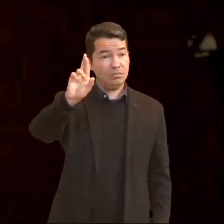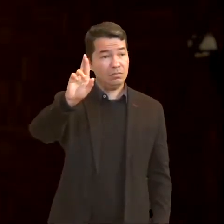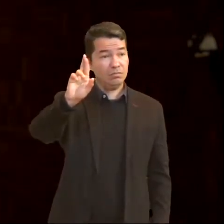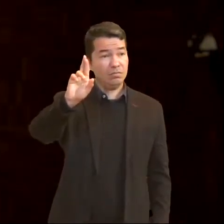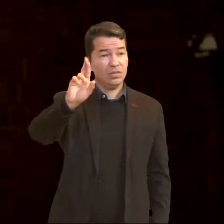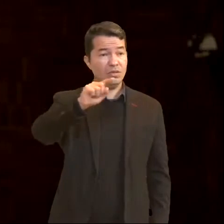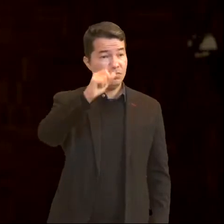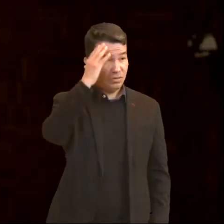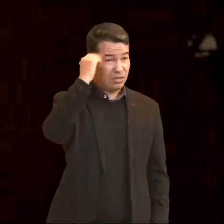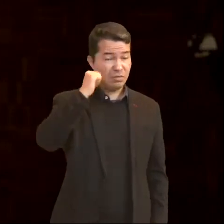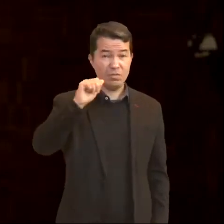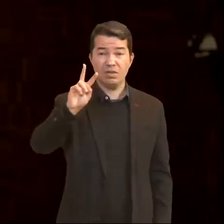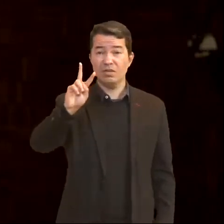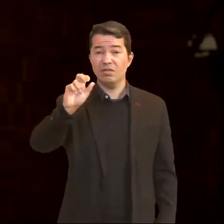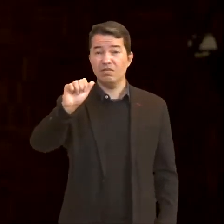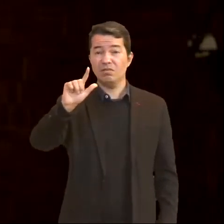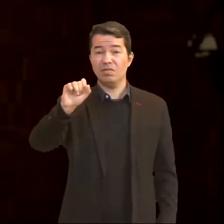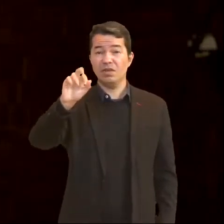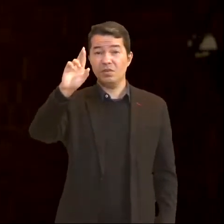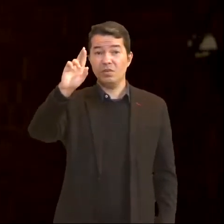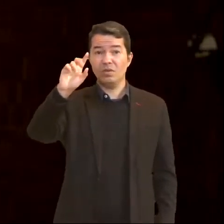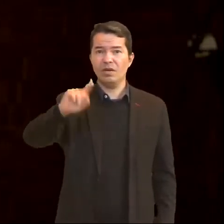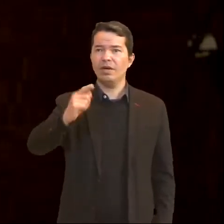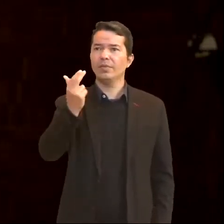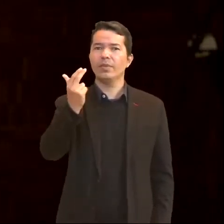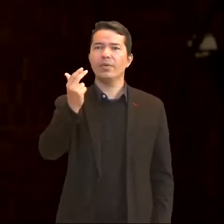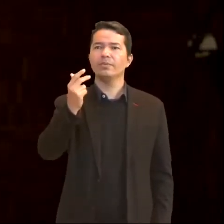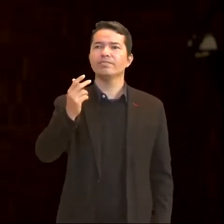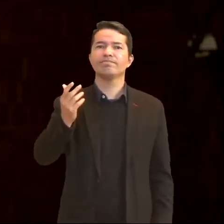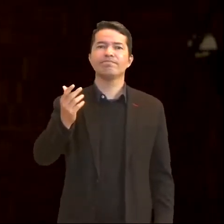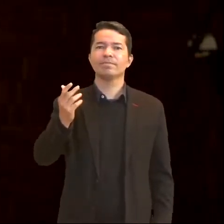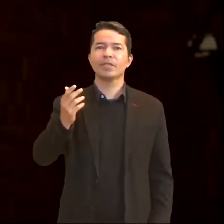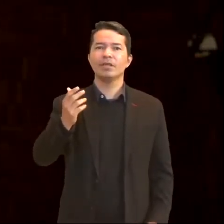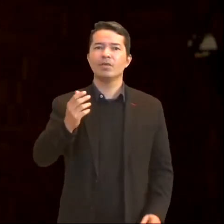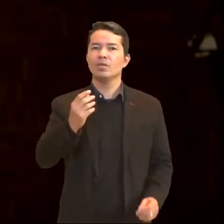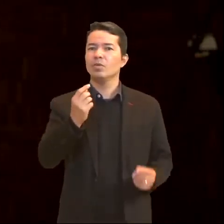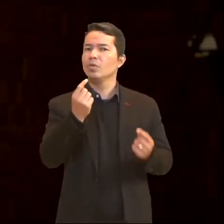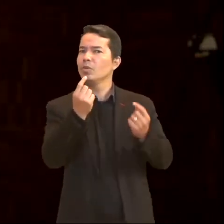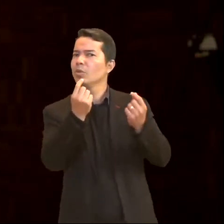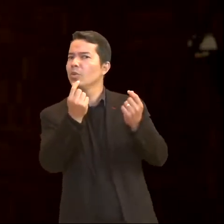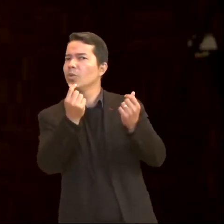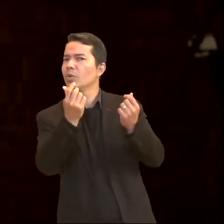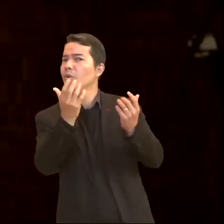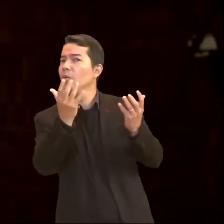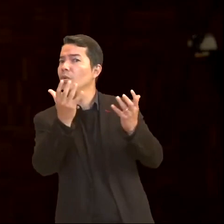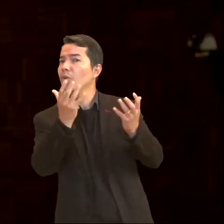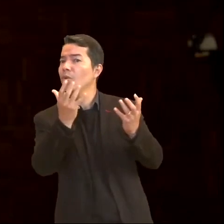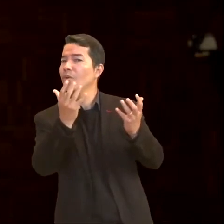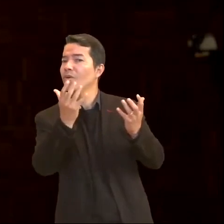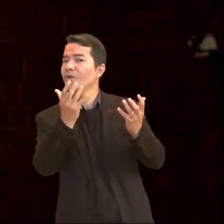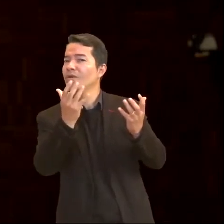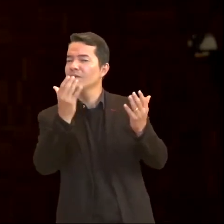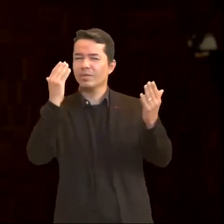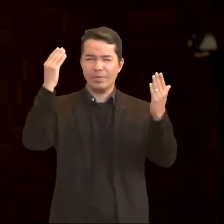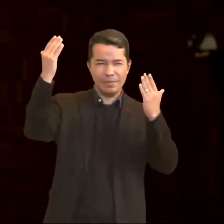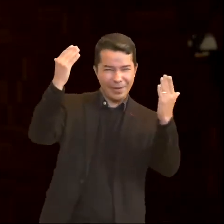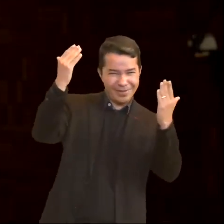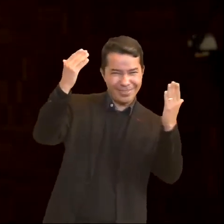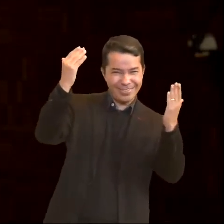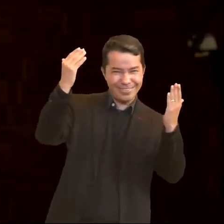preço. Valor tem preço. A gente vai ter que tomar decisões. A gente vai ter